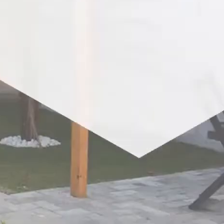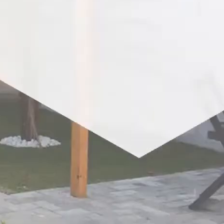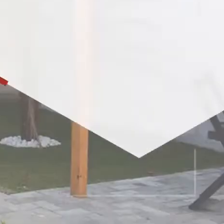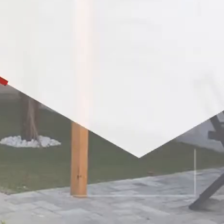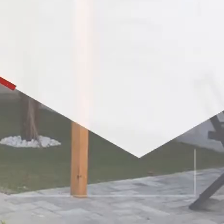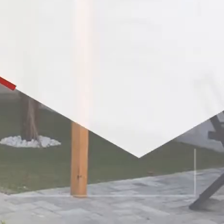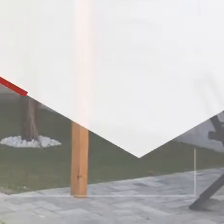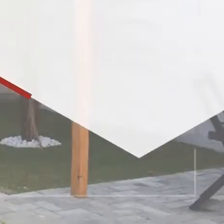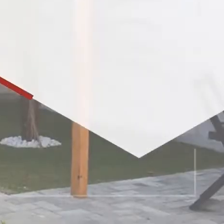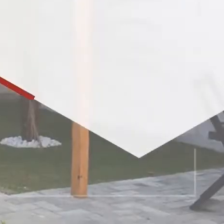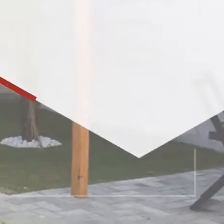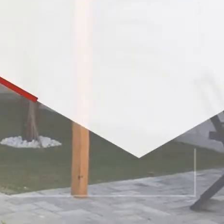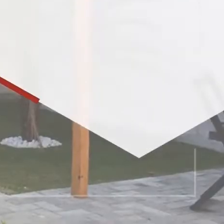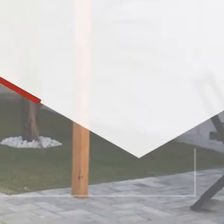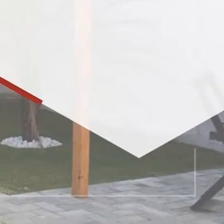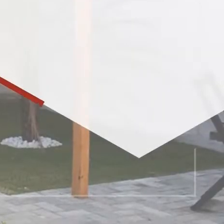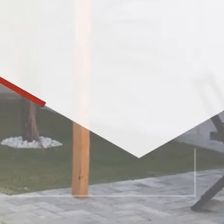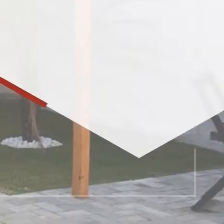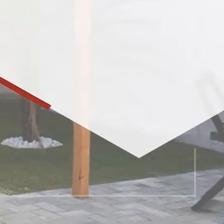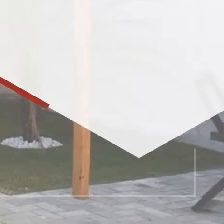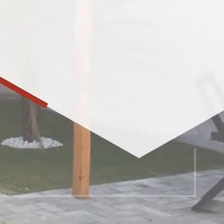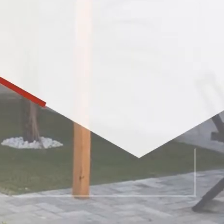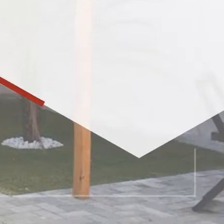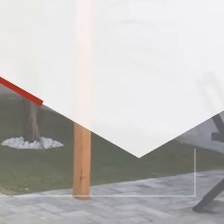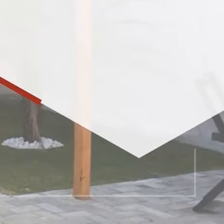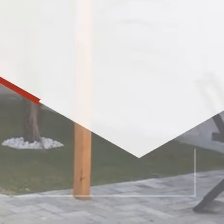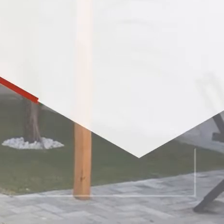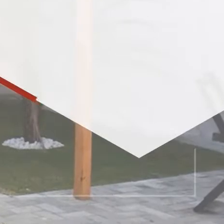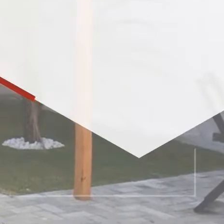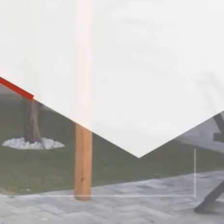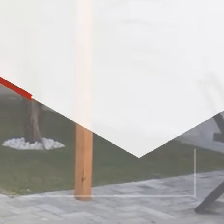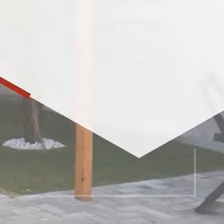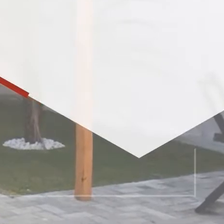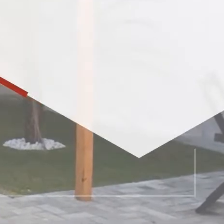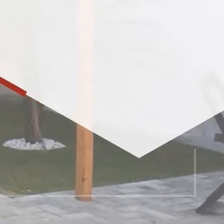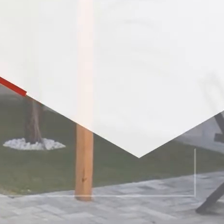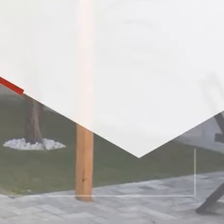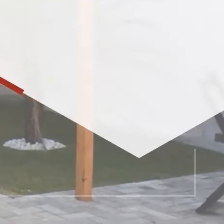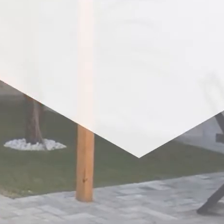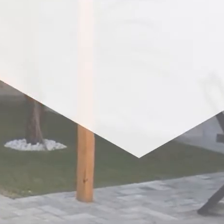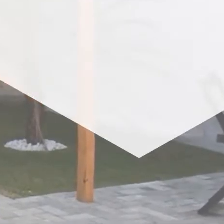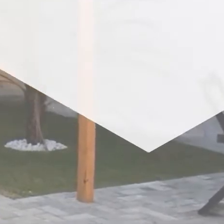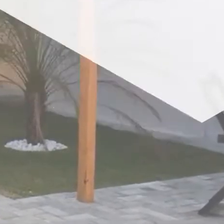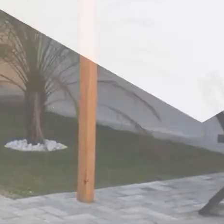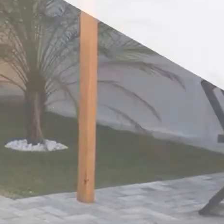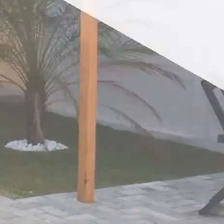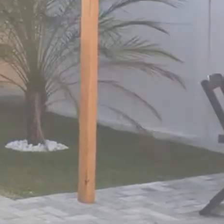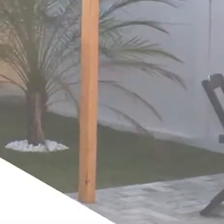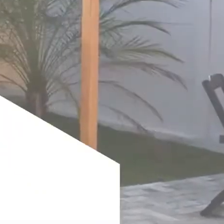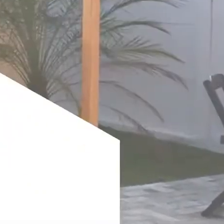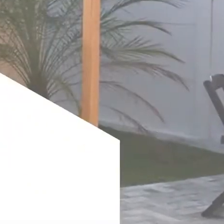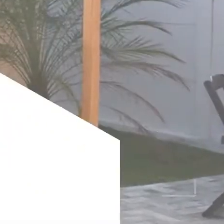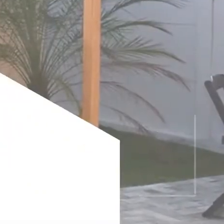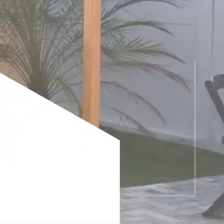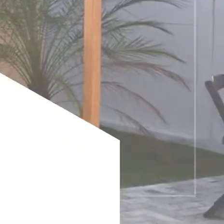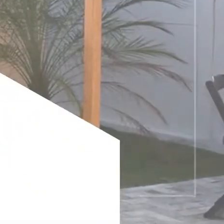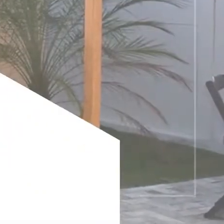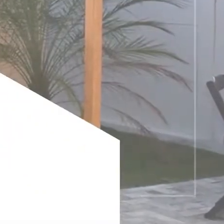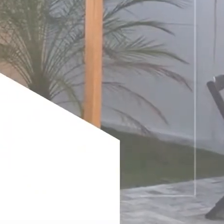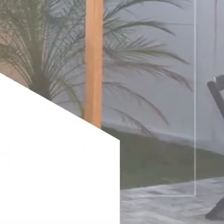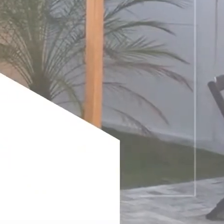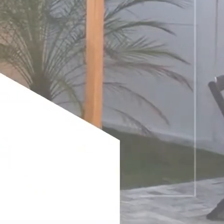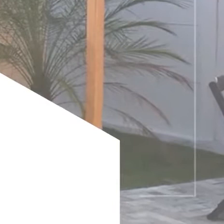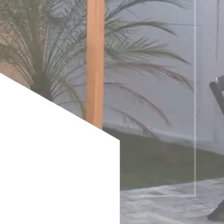tio, você já conhece os benefícios de realizar o sonho da casa própria com a Viane Moura? Ainda não? Então eu vou te contar. Parcelas a partir